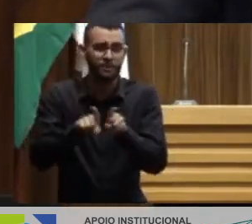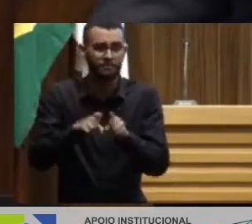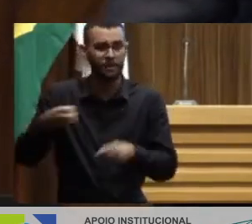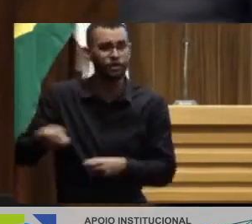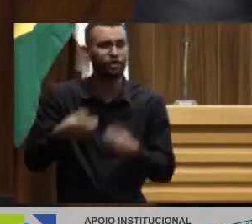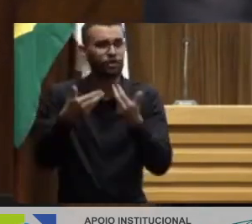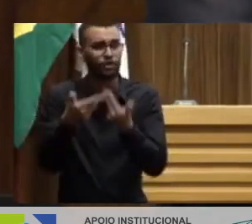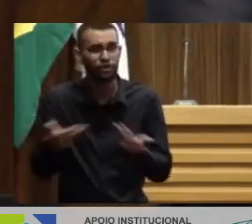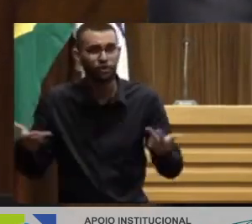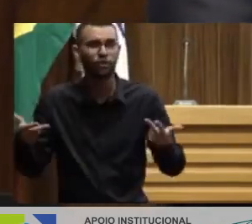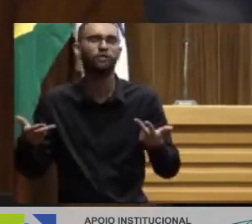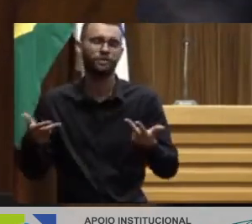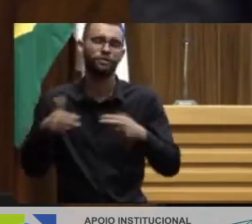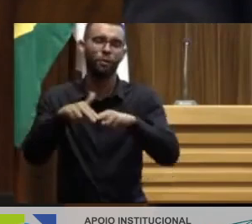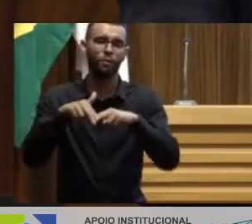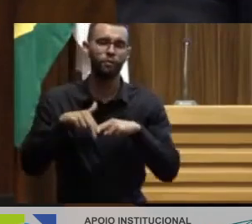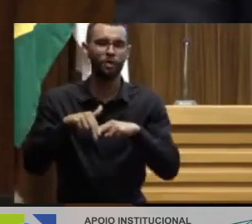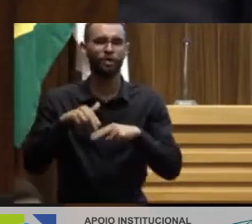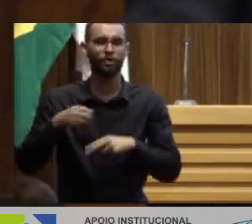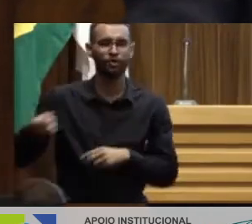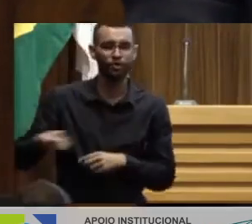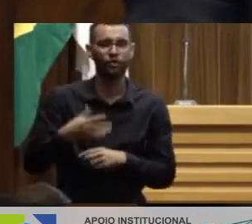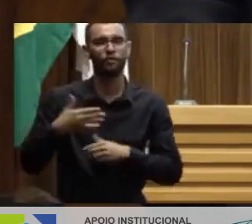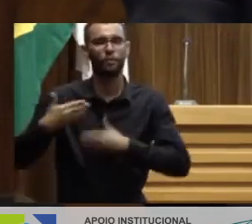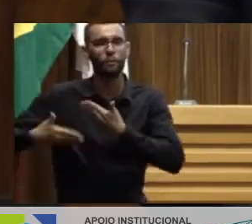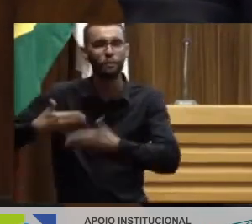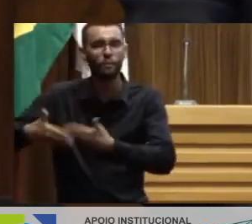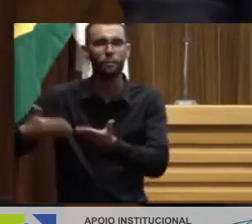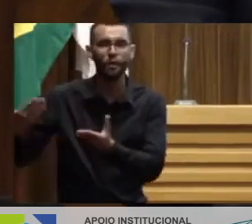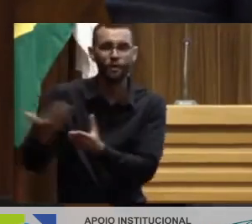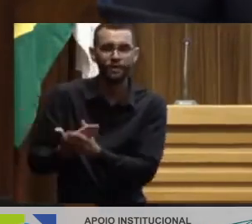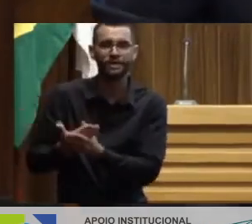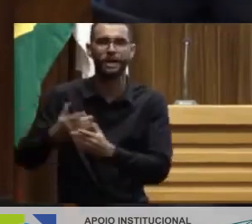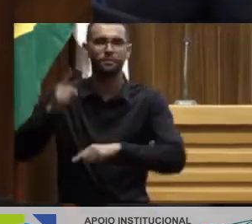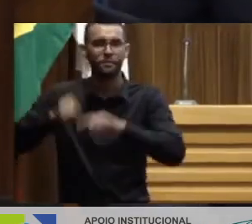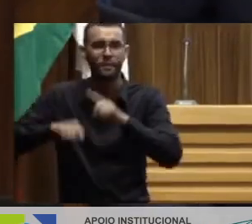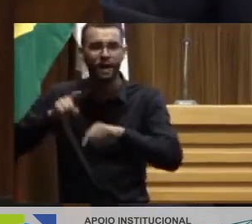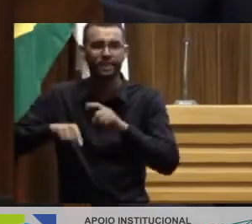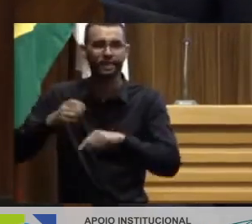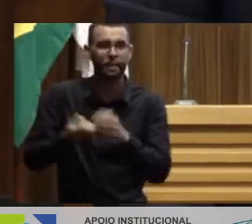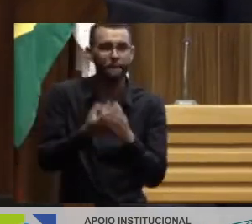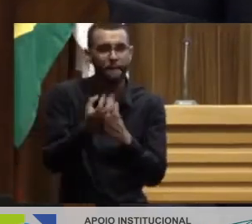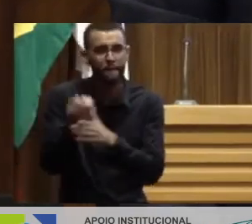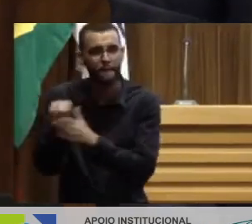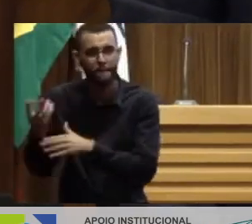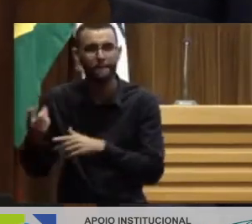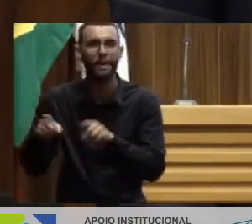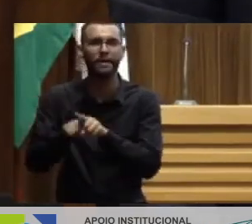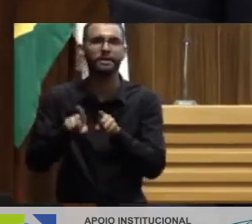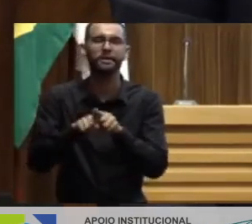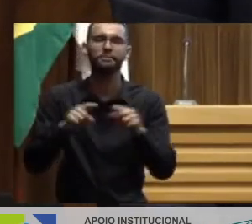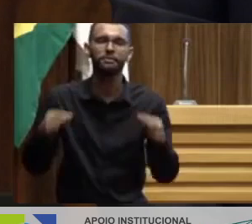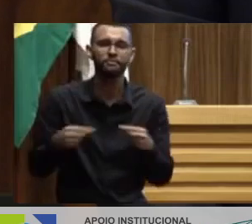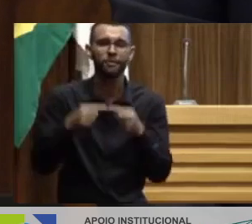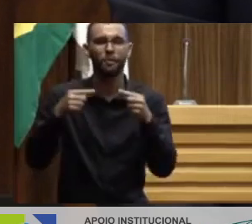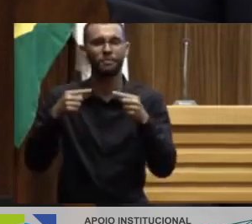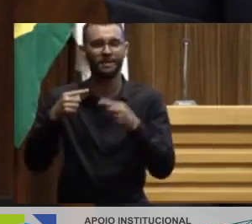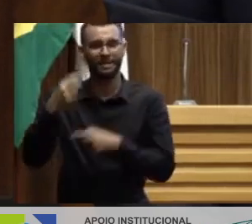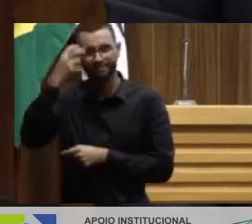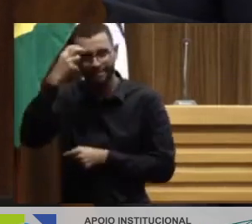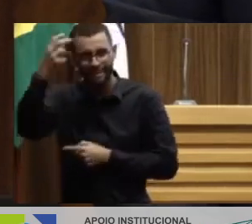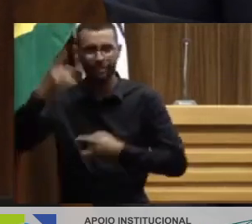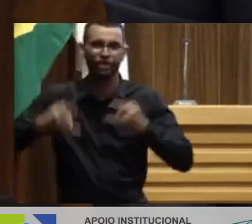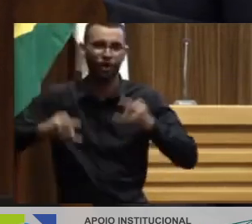inovação, através de novos processos, de novos produtos, também da questão da inteligência artificial,